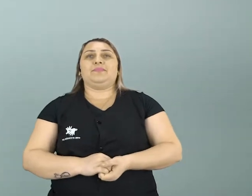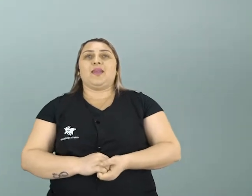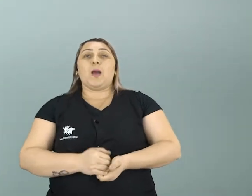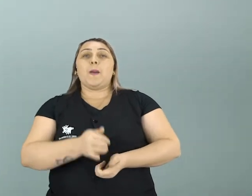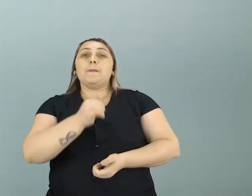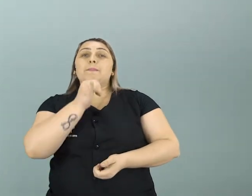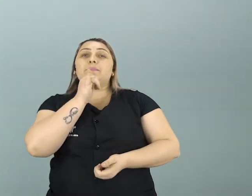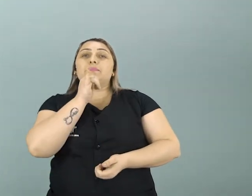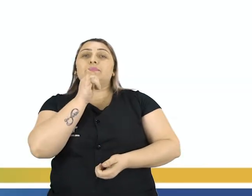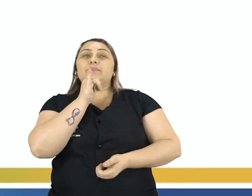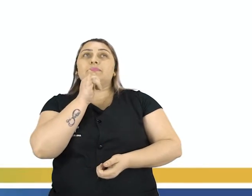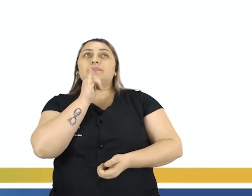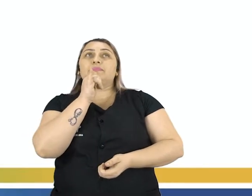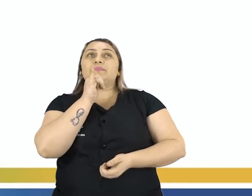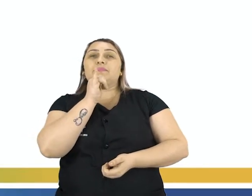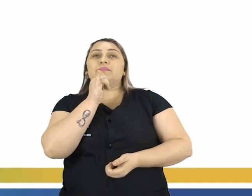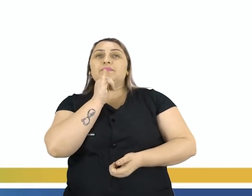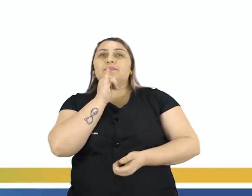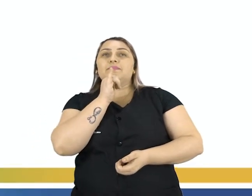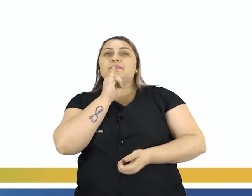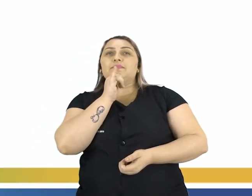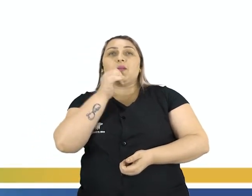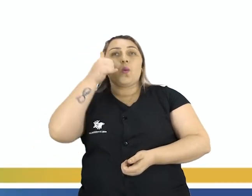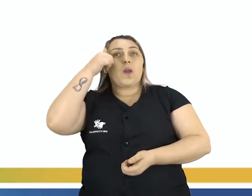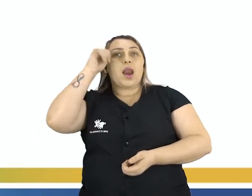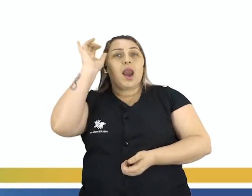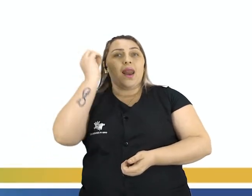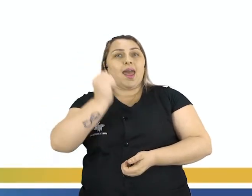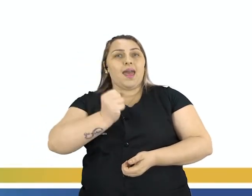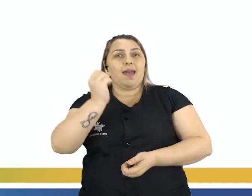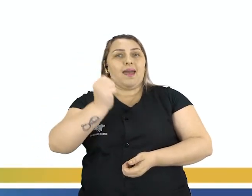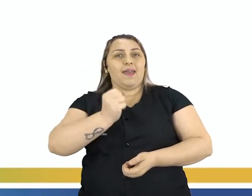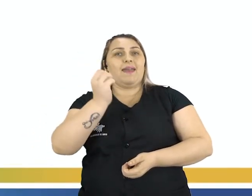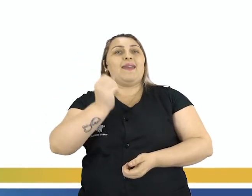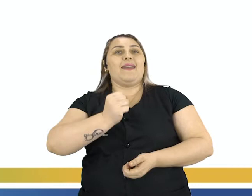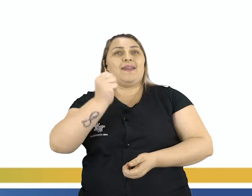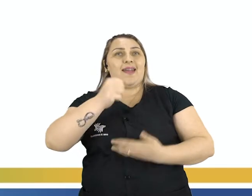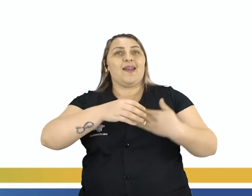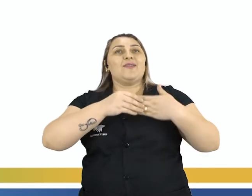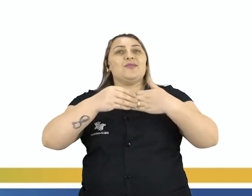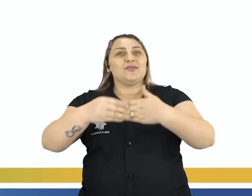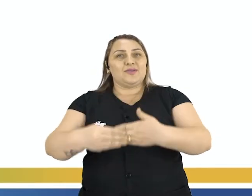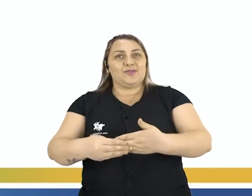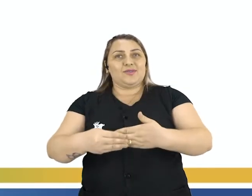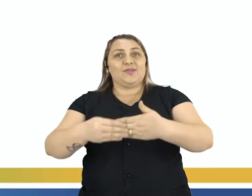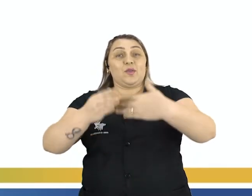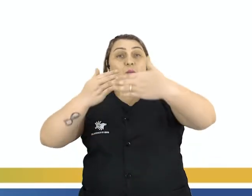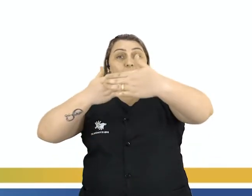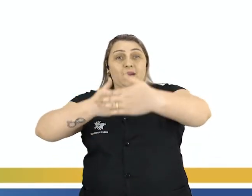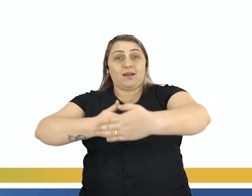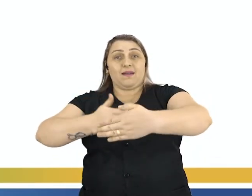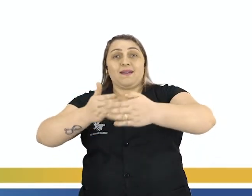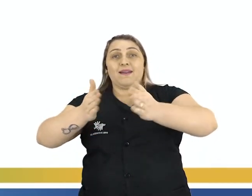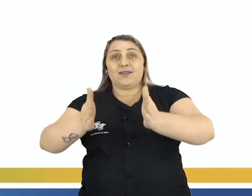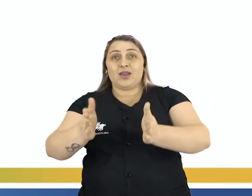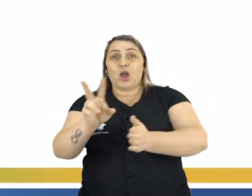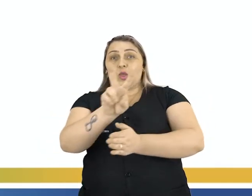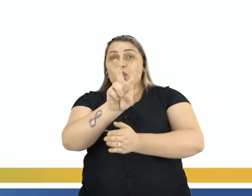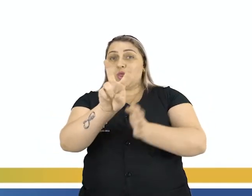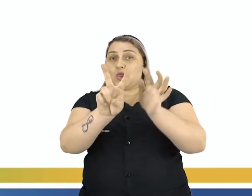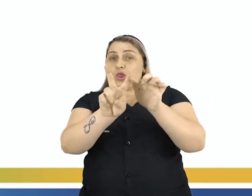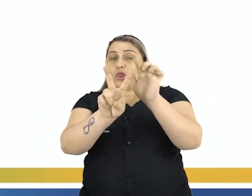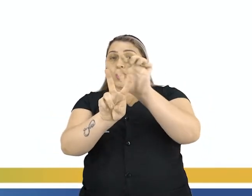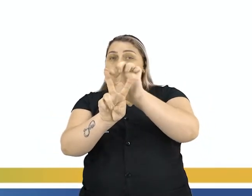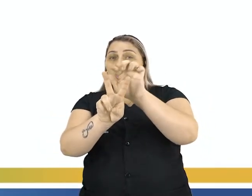Por exemplo, para medir leite, né? Eu trouxe aqui uma caixinha de leite, 2 caixinhas